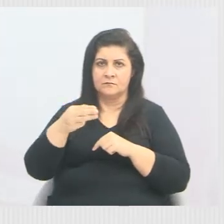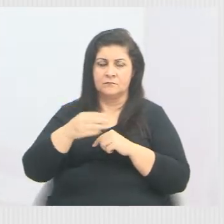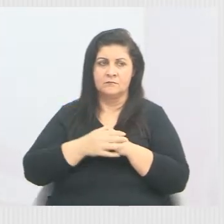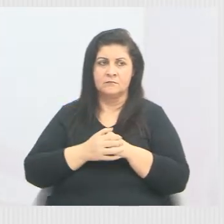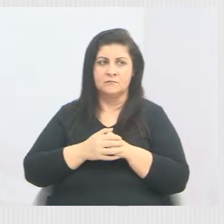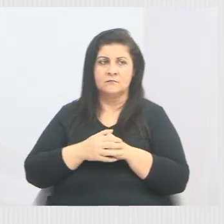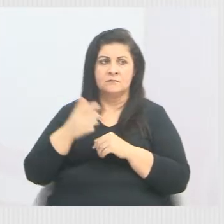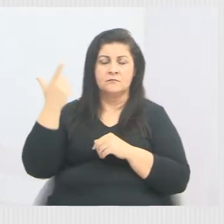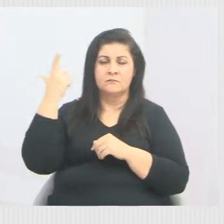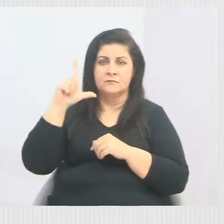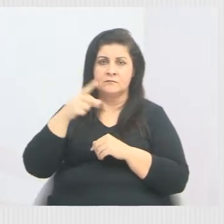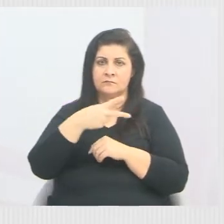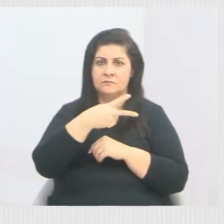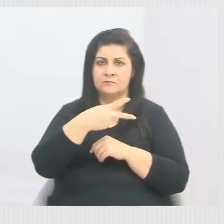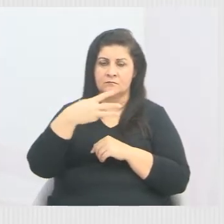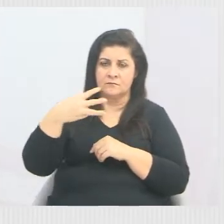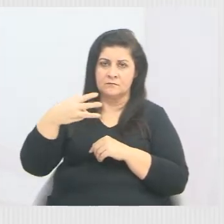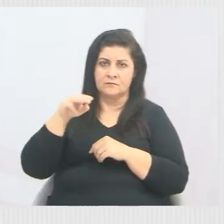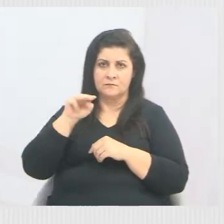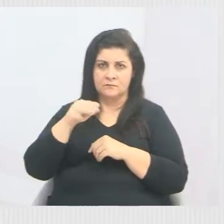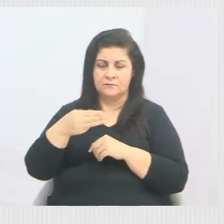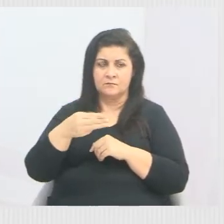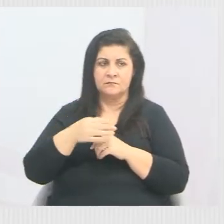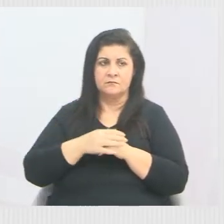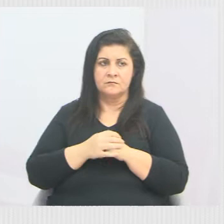63.037.000, realizado